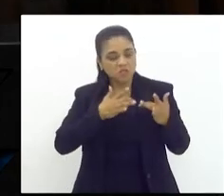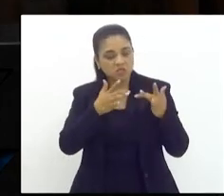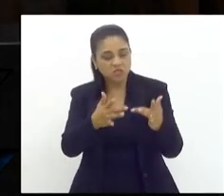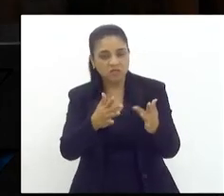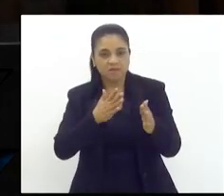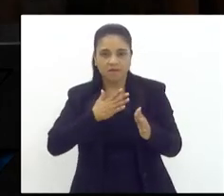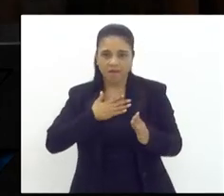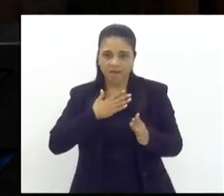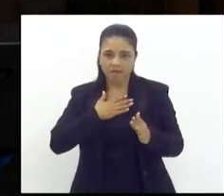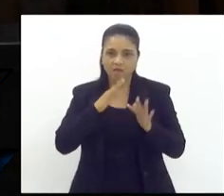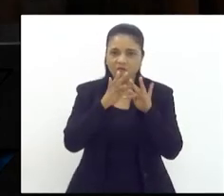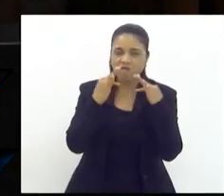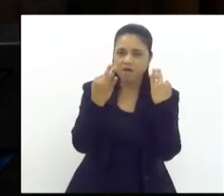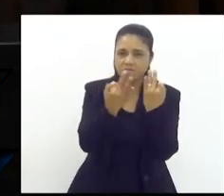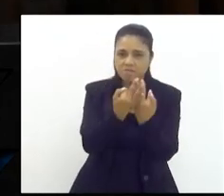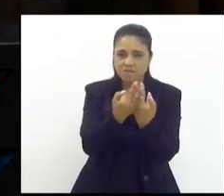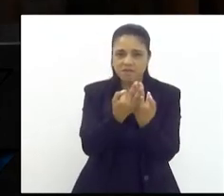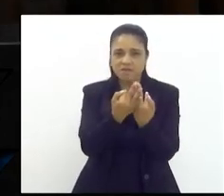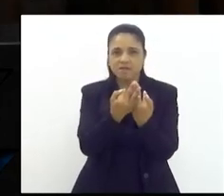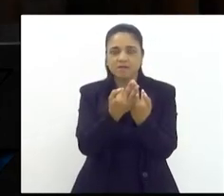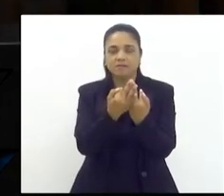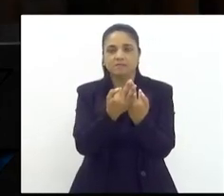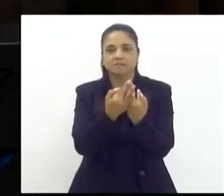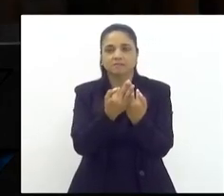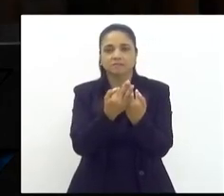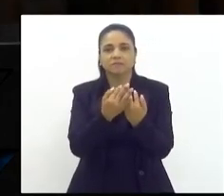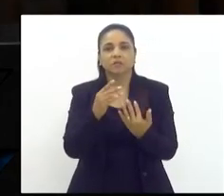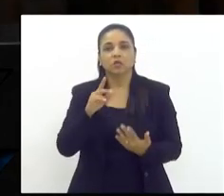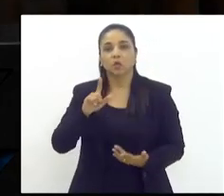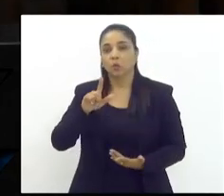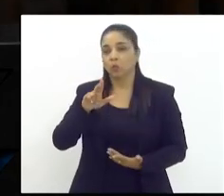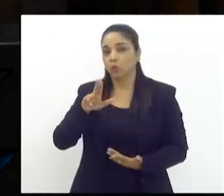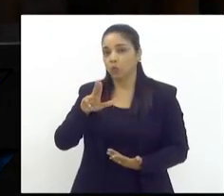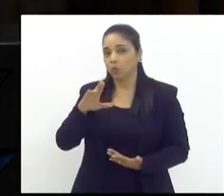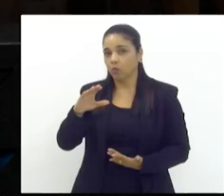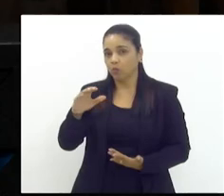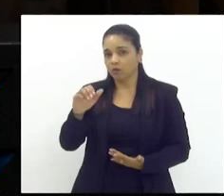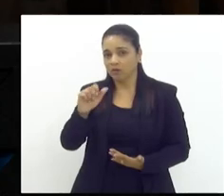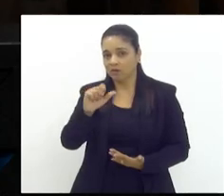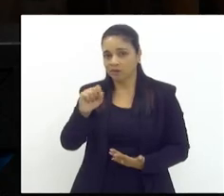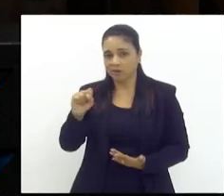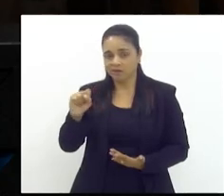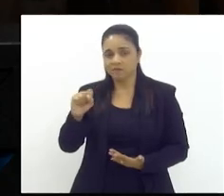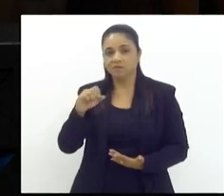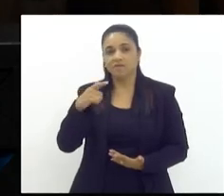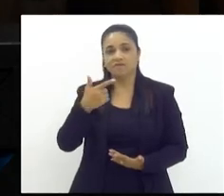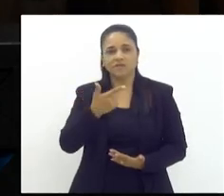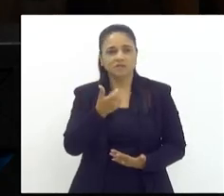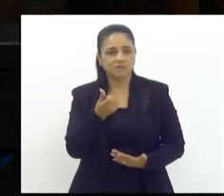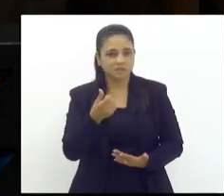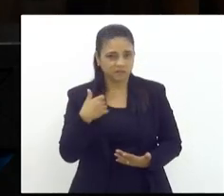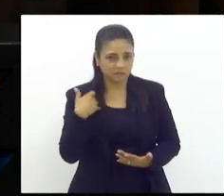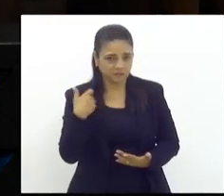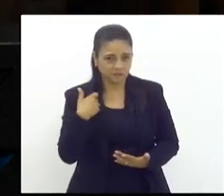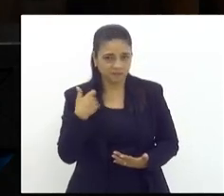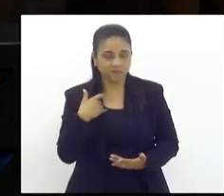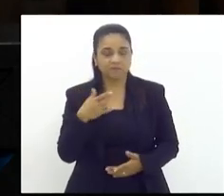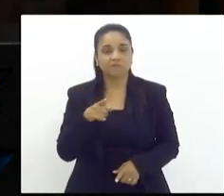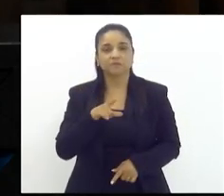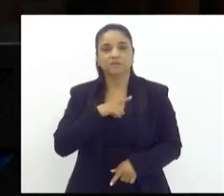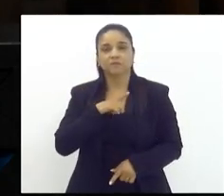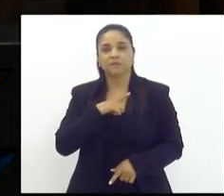para as famílias tanto do Lucas de 26 anos quanto